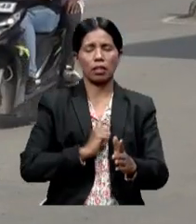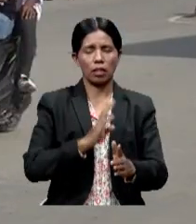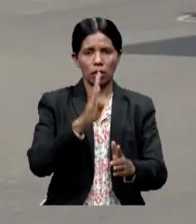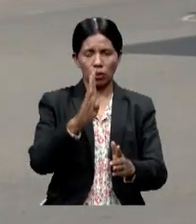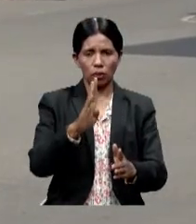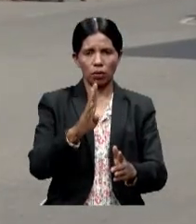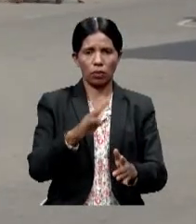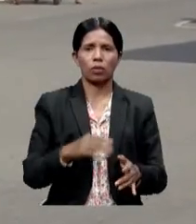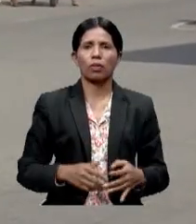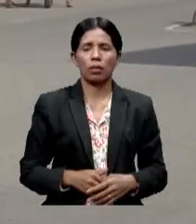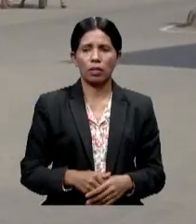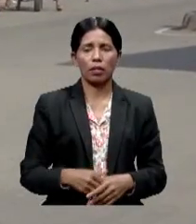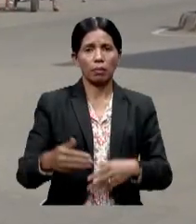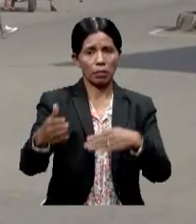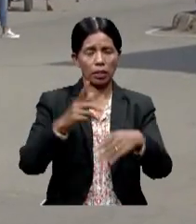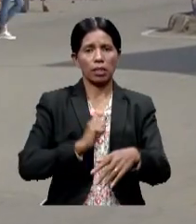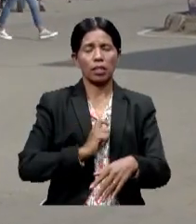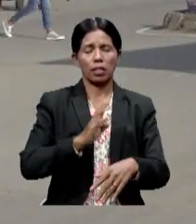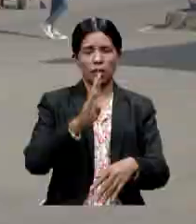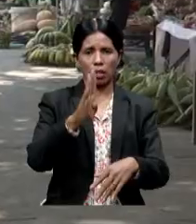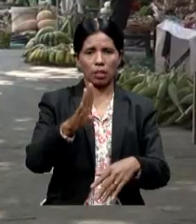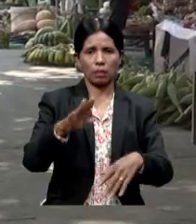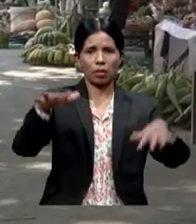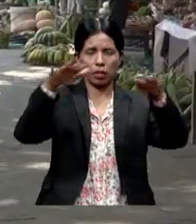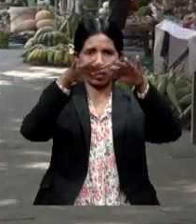inde ia ta si ibung ne dada hela